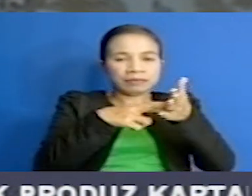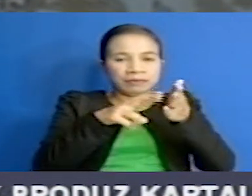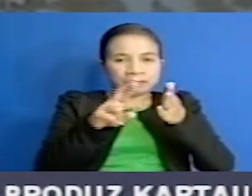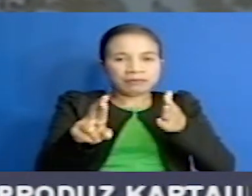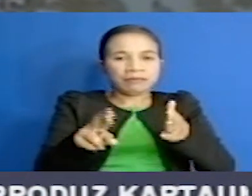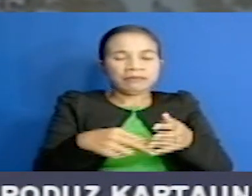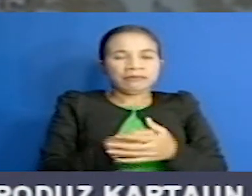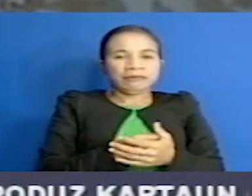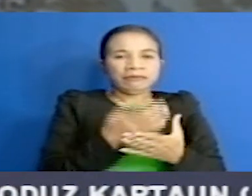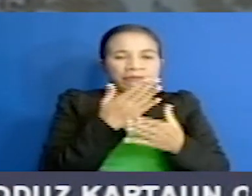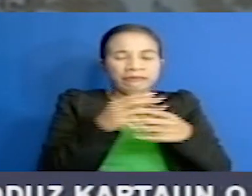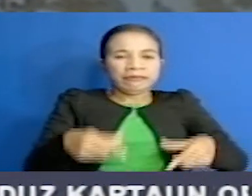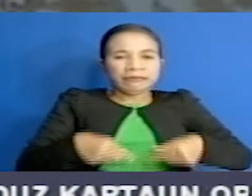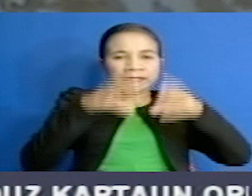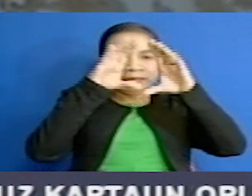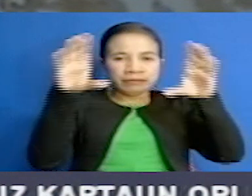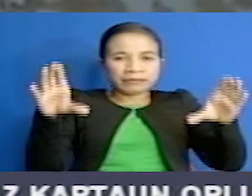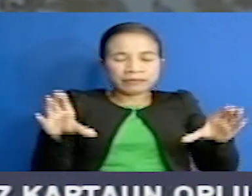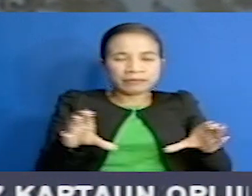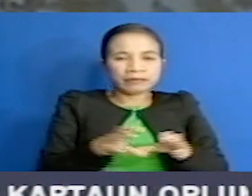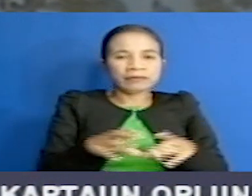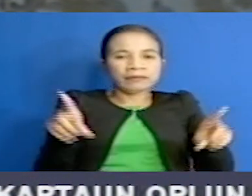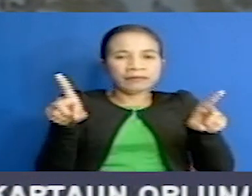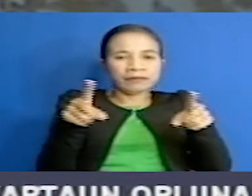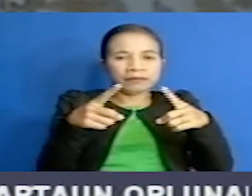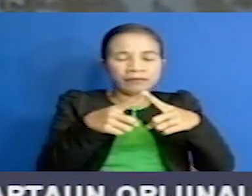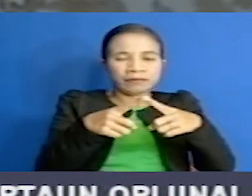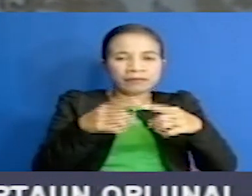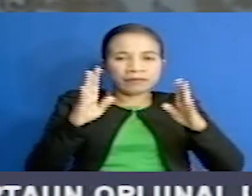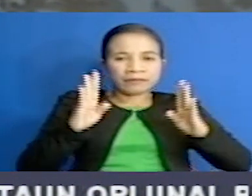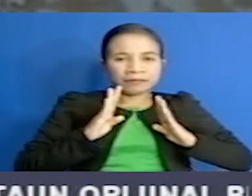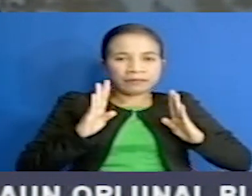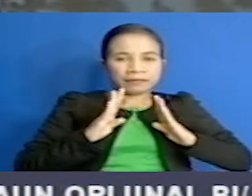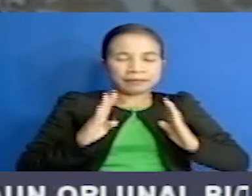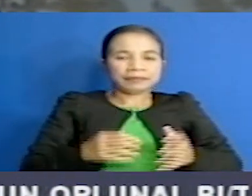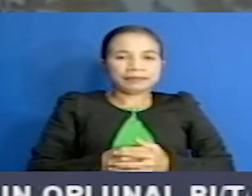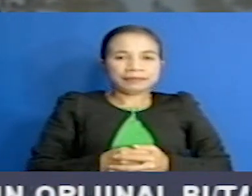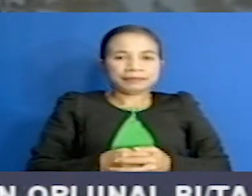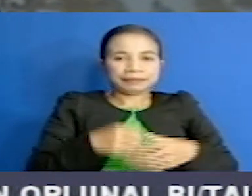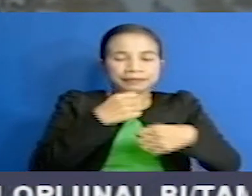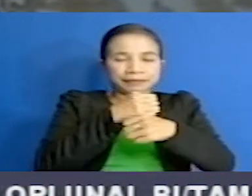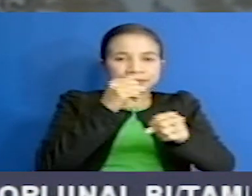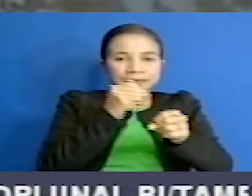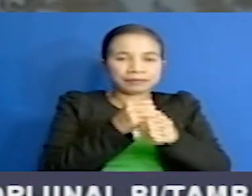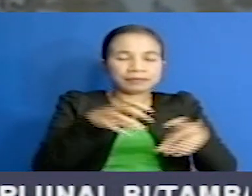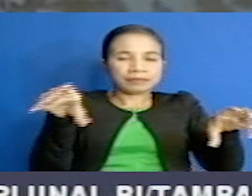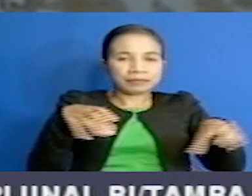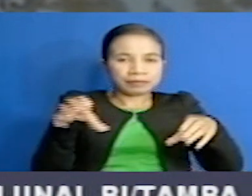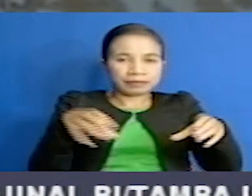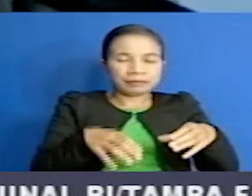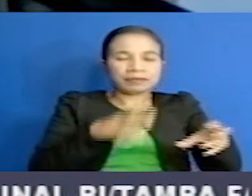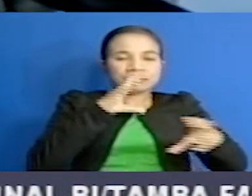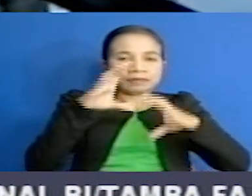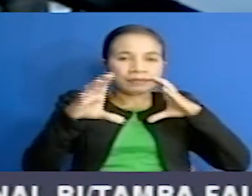não atribui certificado de registração para a empresa TIR, que vem a empresa, atual investimento e setor de